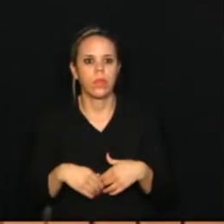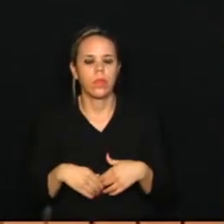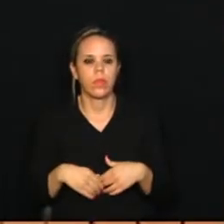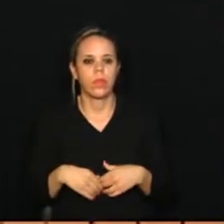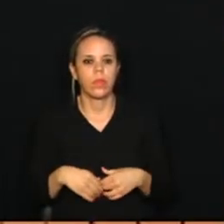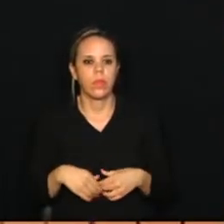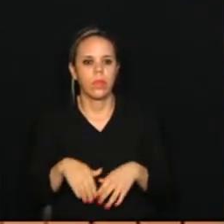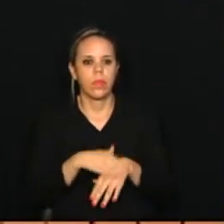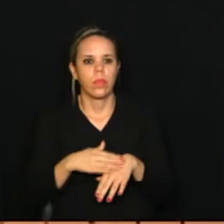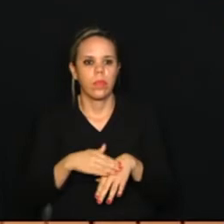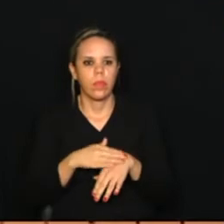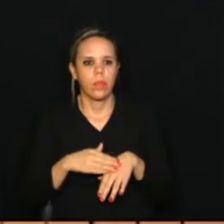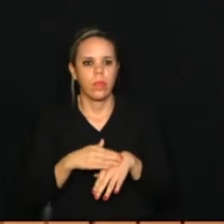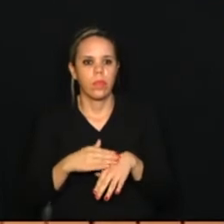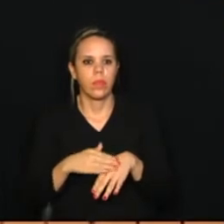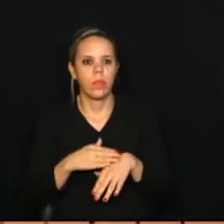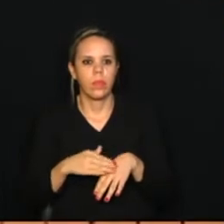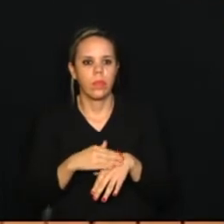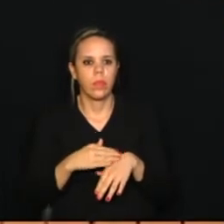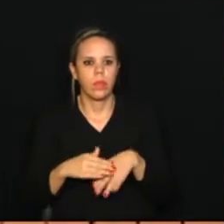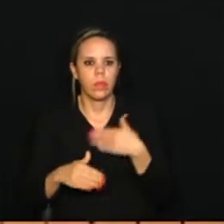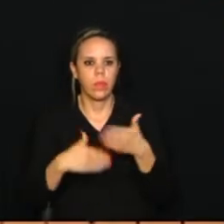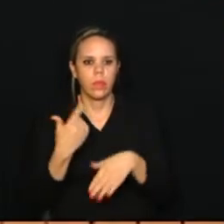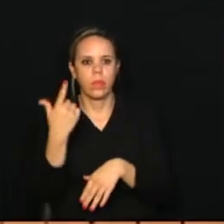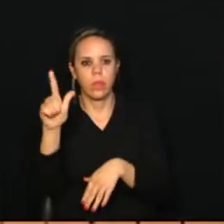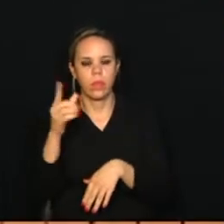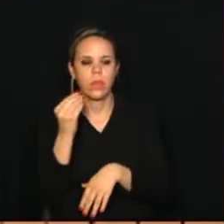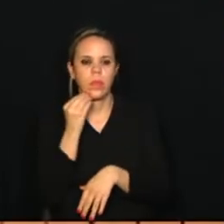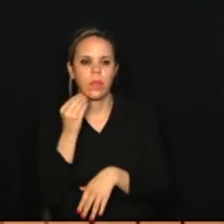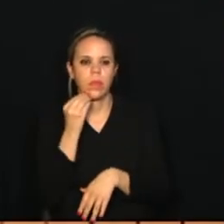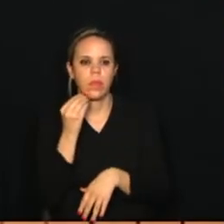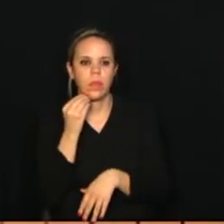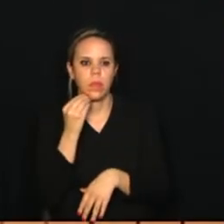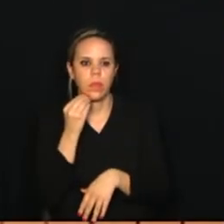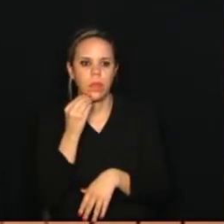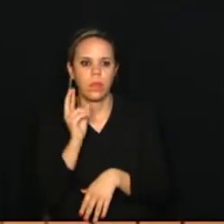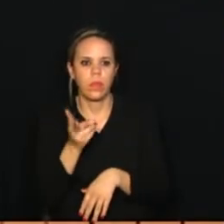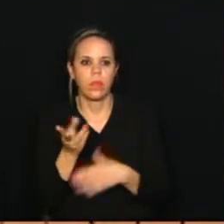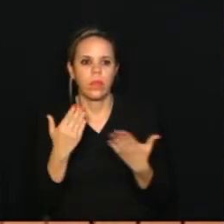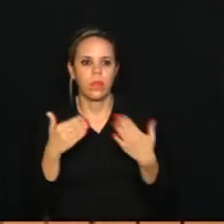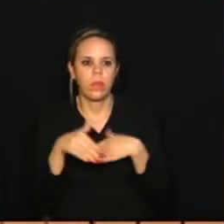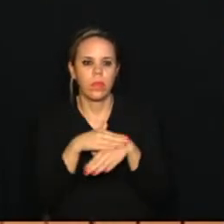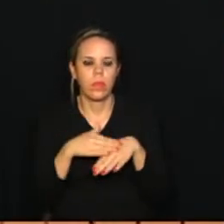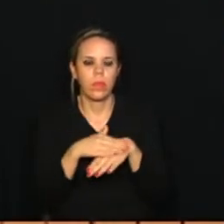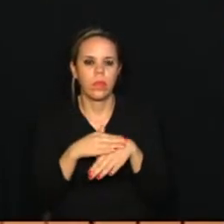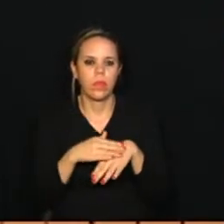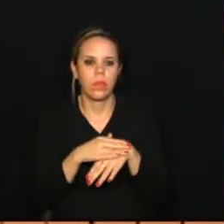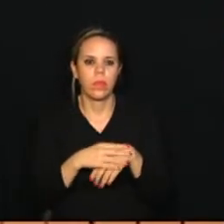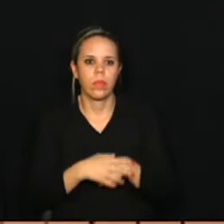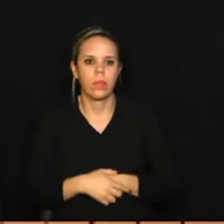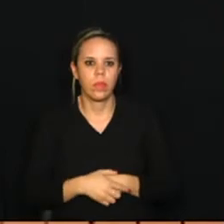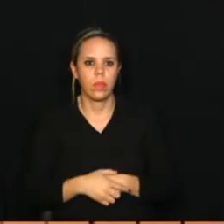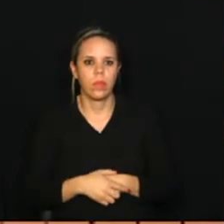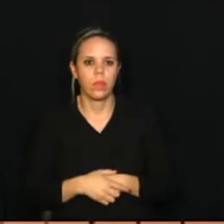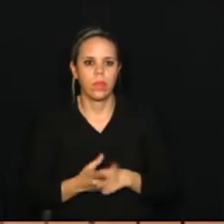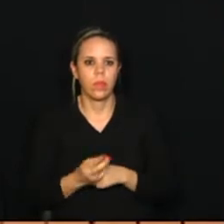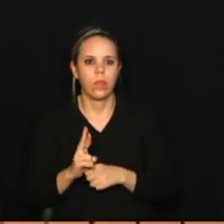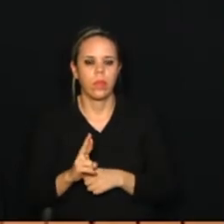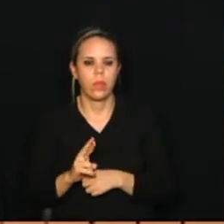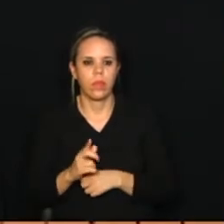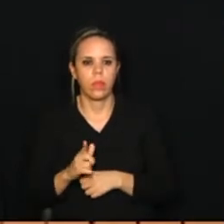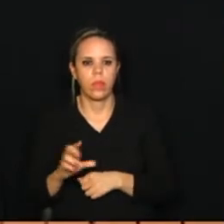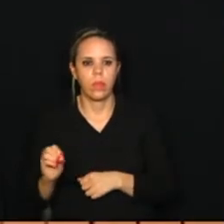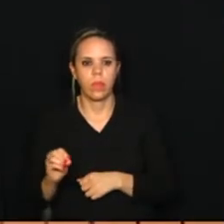gente conversar em uma outra oportunidade, né? Vamos estar sempre conversando com o doutor Rodrigo, com o